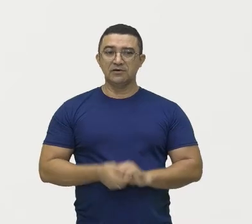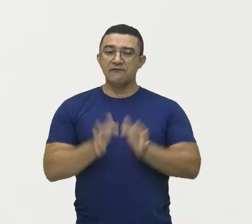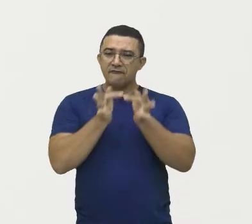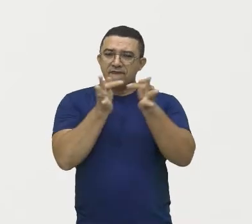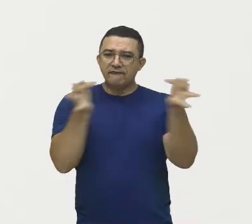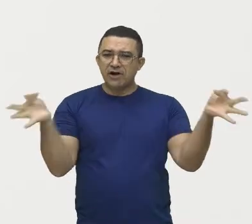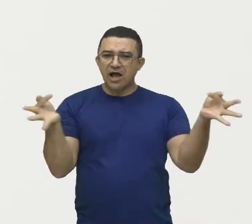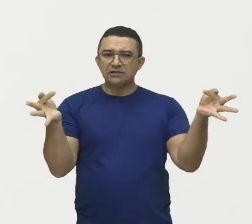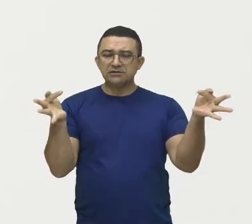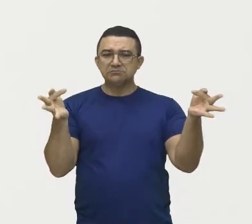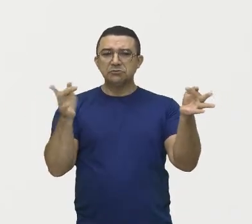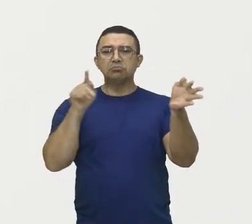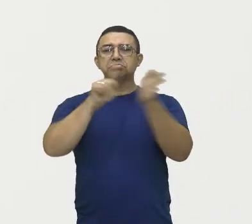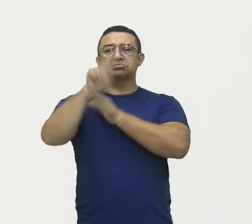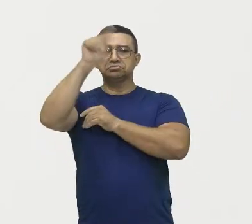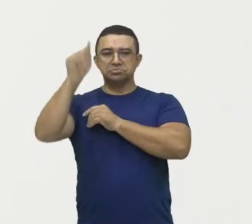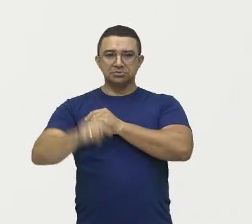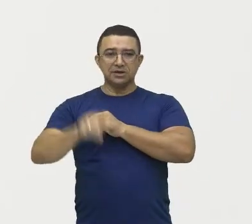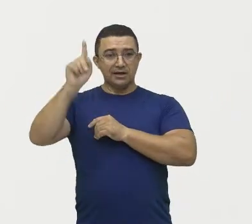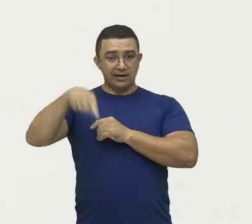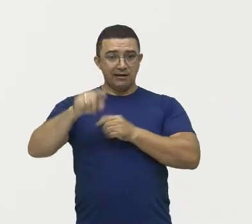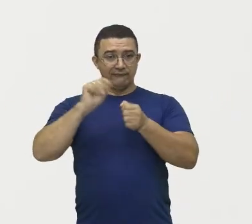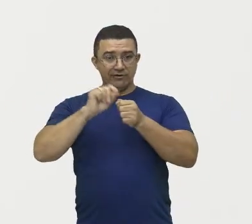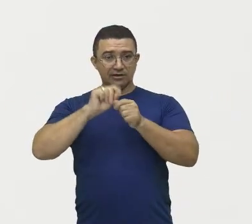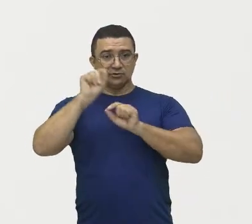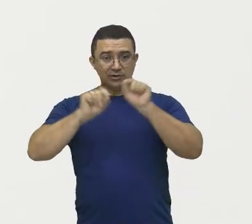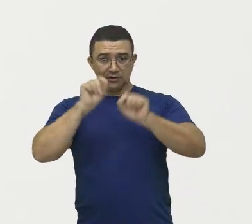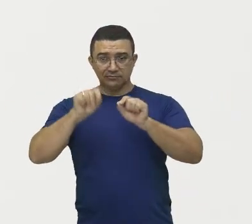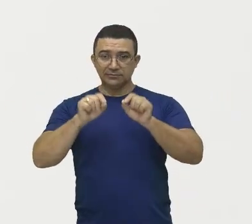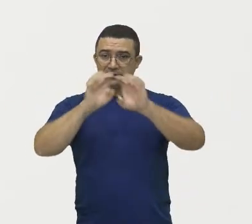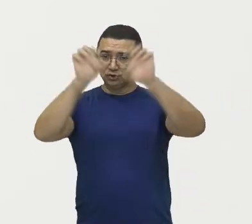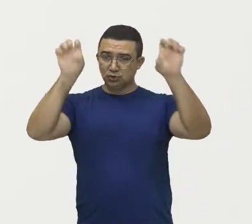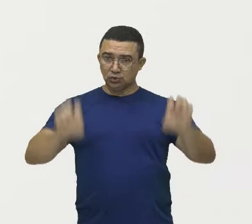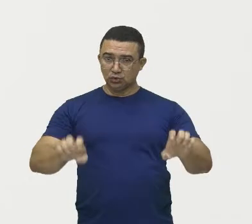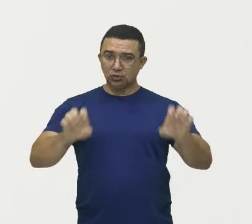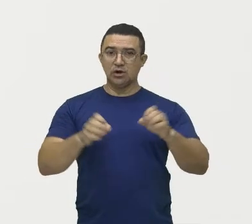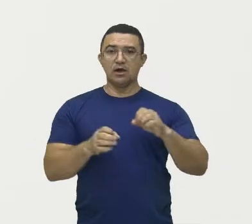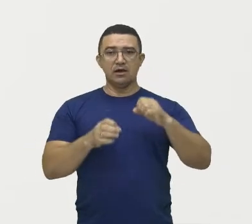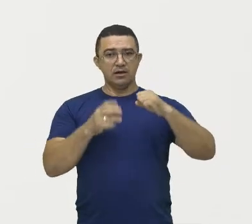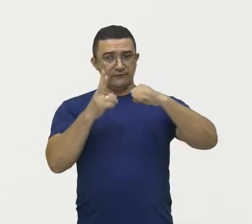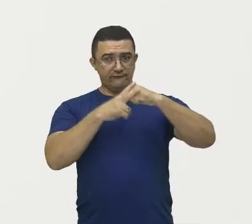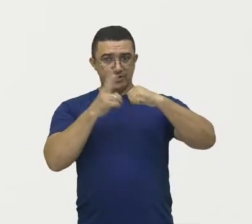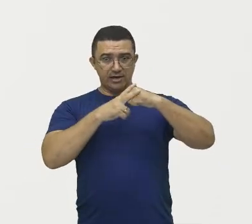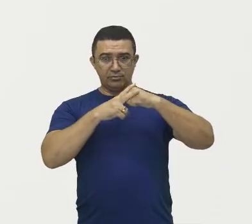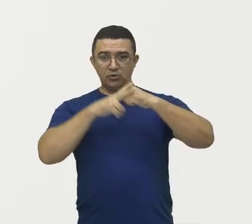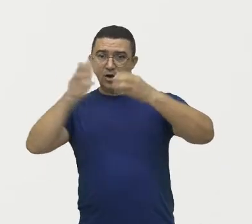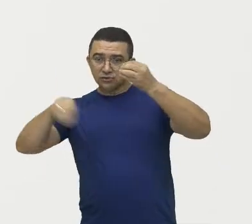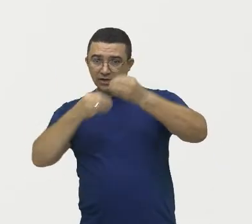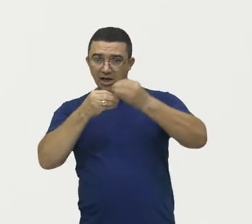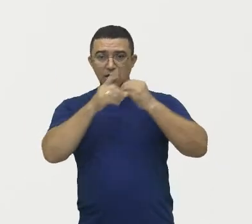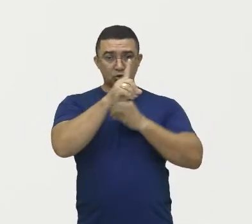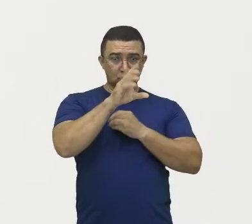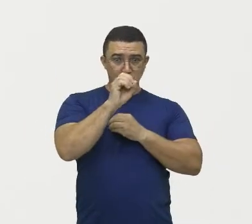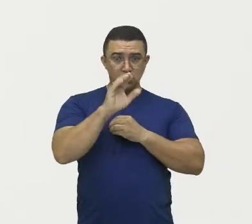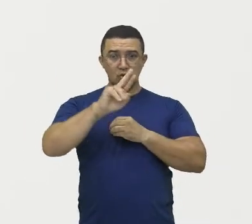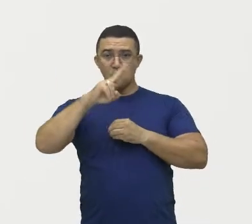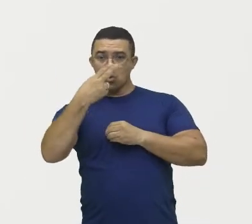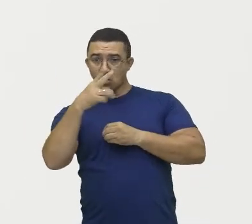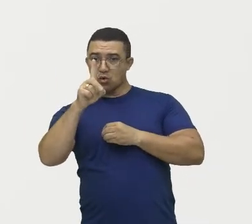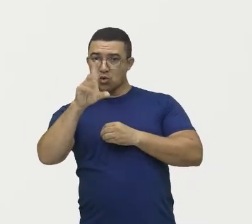interrogativas, então, no Simple Present são formuladas seguindo a estrutura. Verbo auxiliar, do or does, mais sujeito, mais verbo,